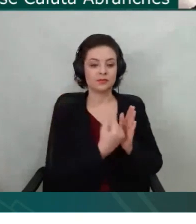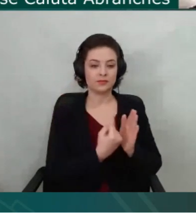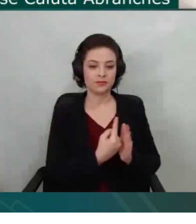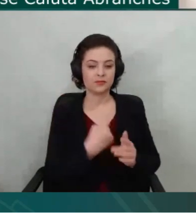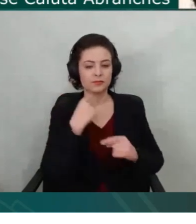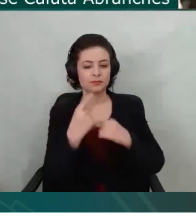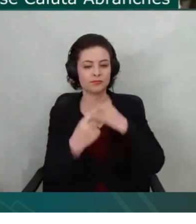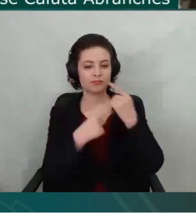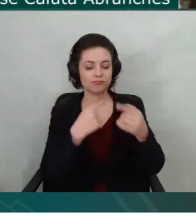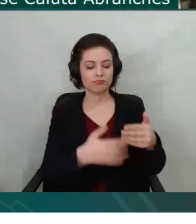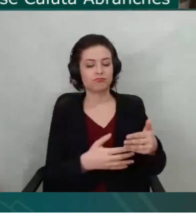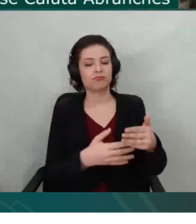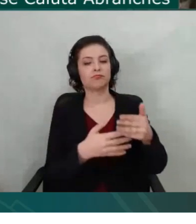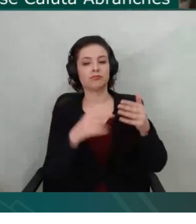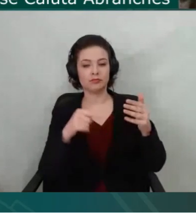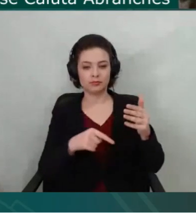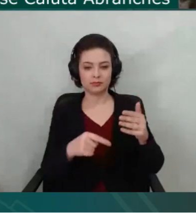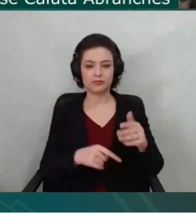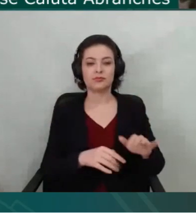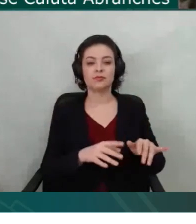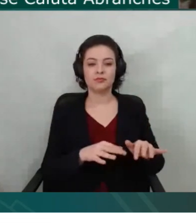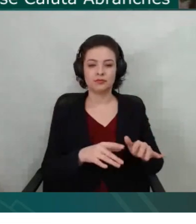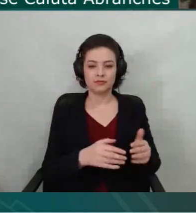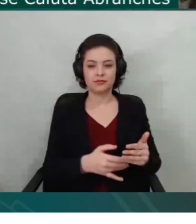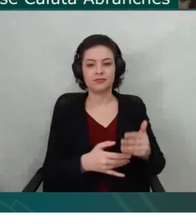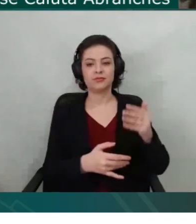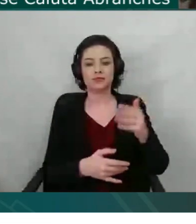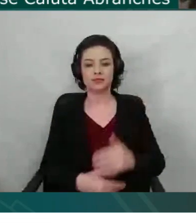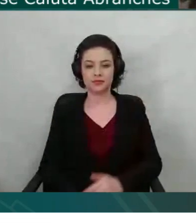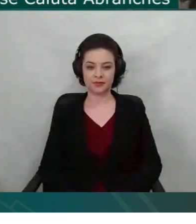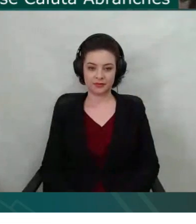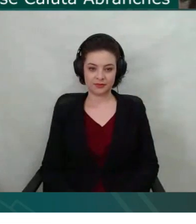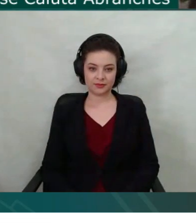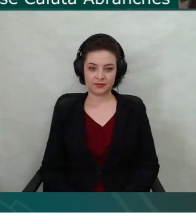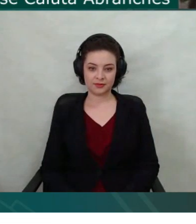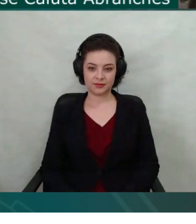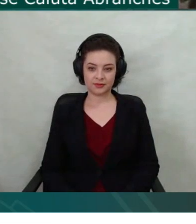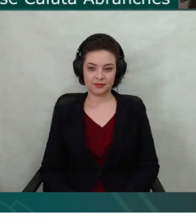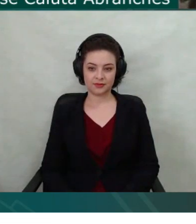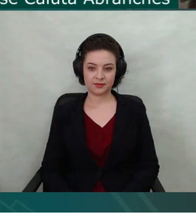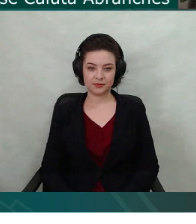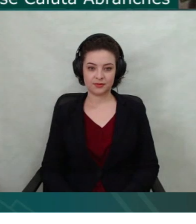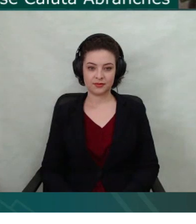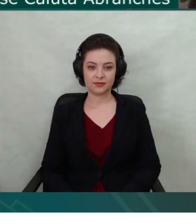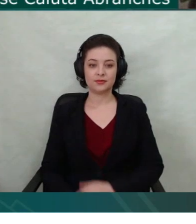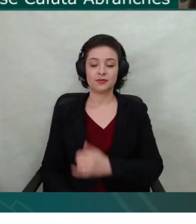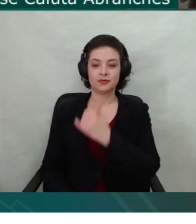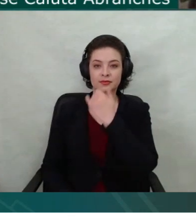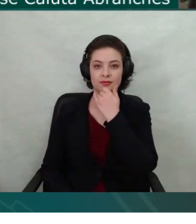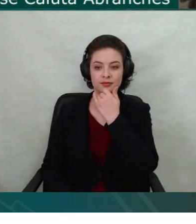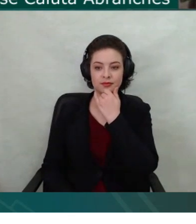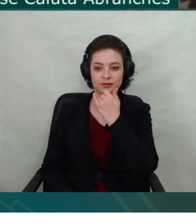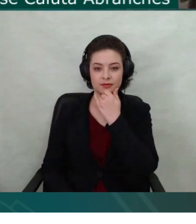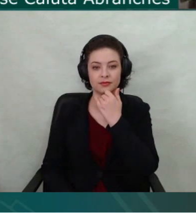aqui no nosso chat, e já peço desculpas por algumas